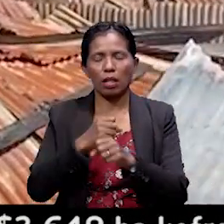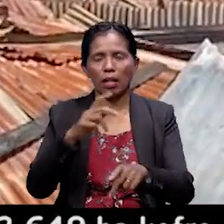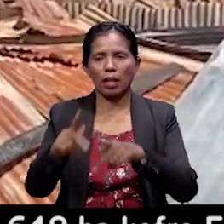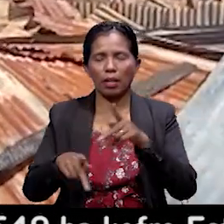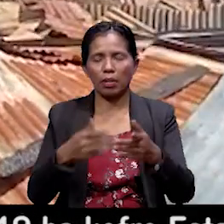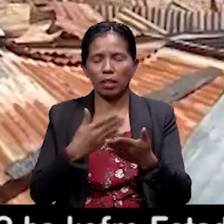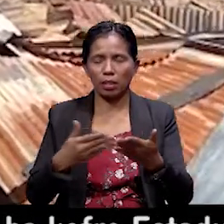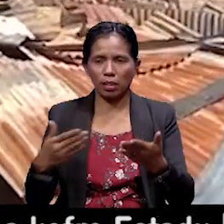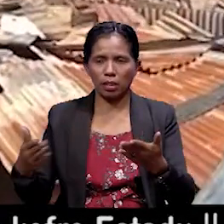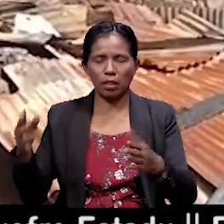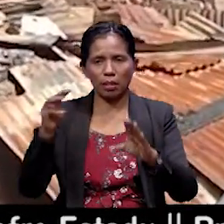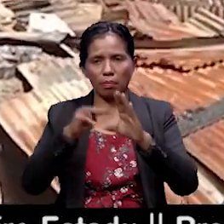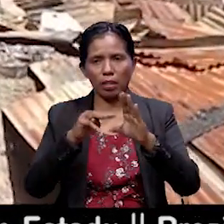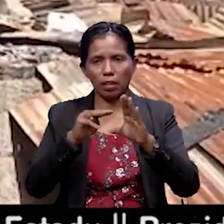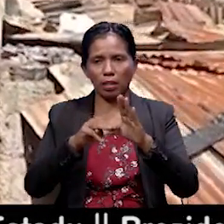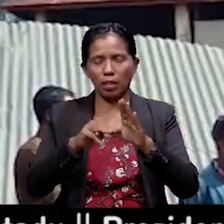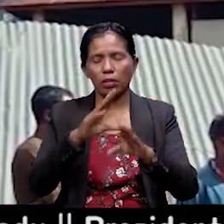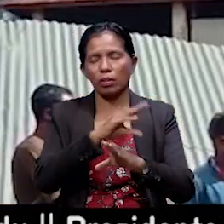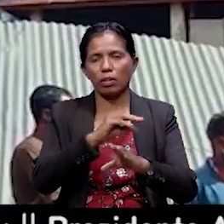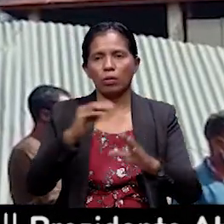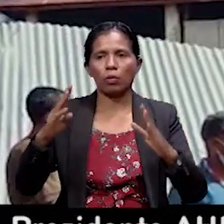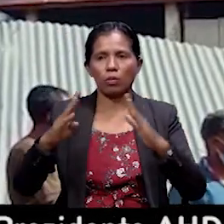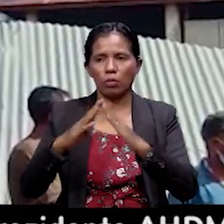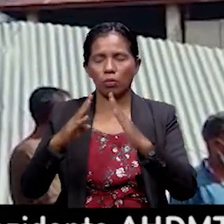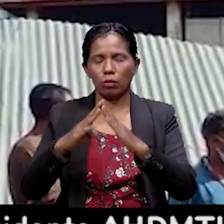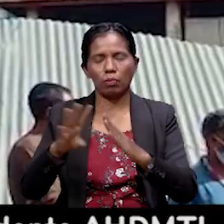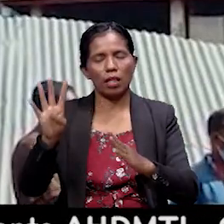siran ia sasan ia mercado laran nomos uma privado